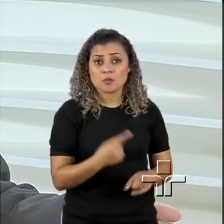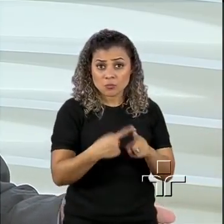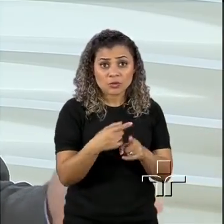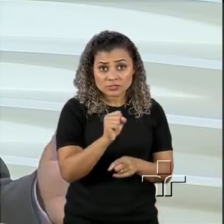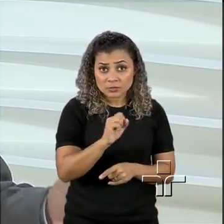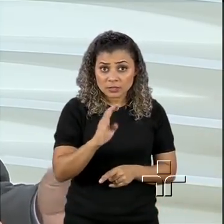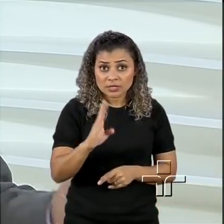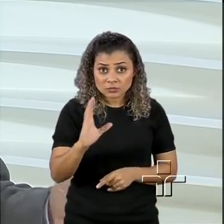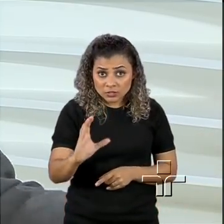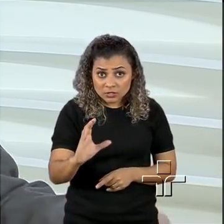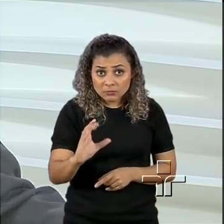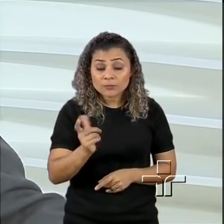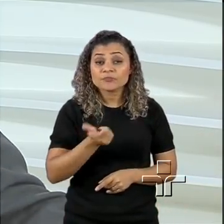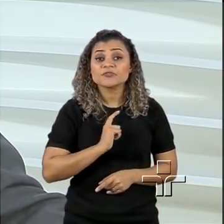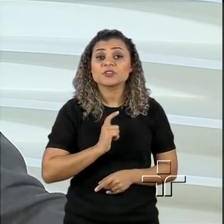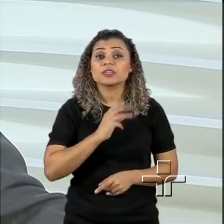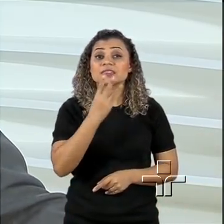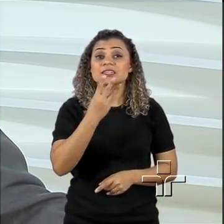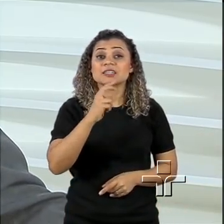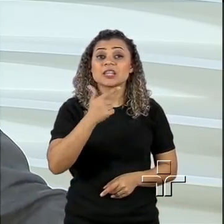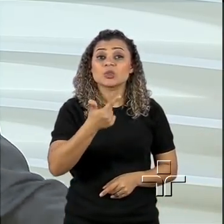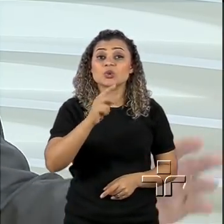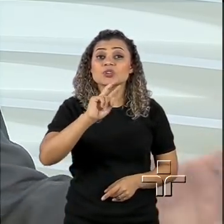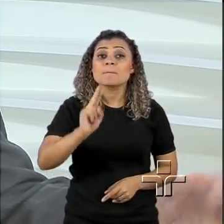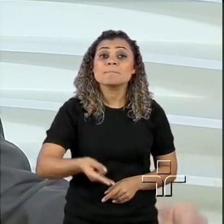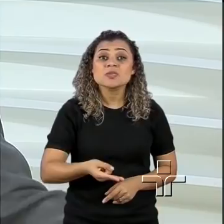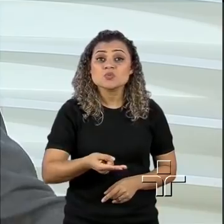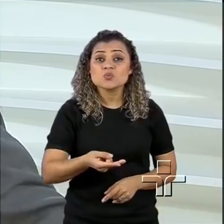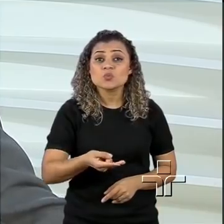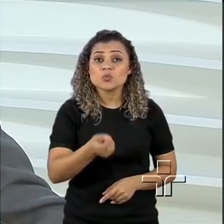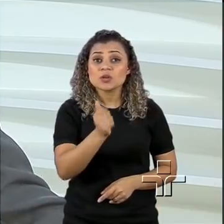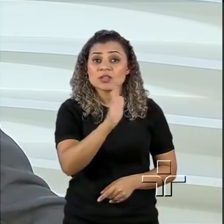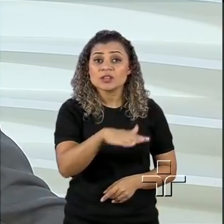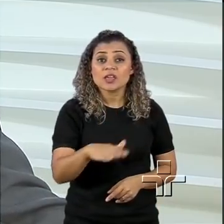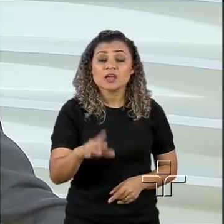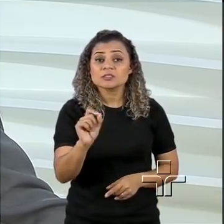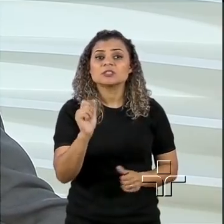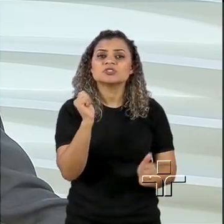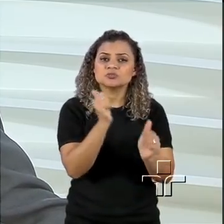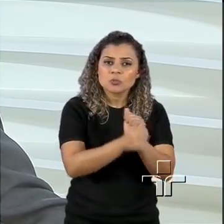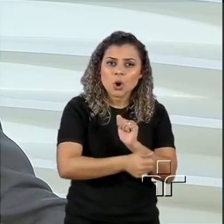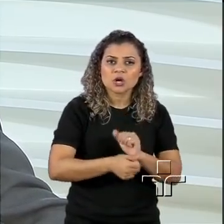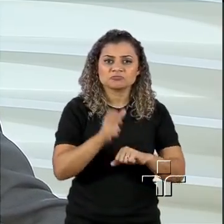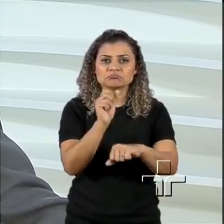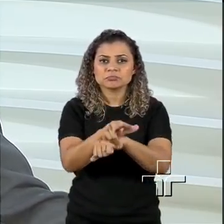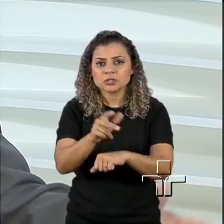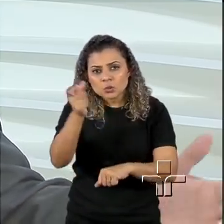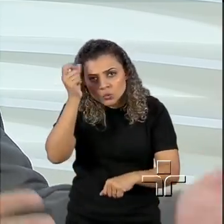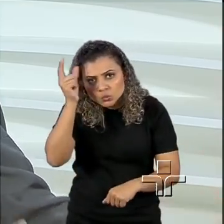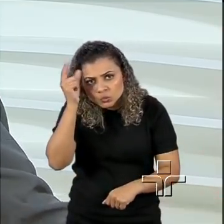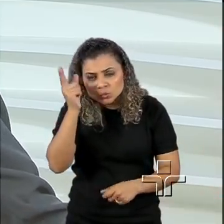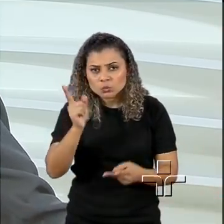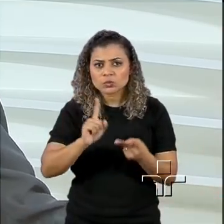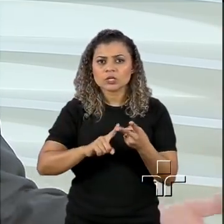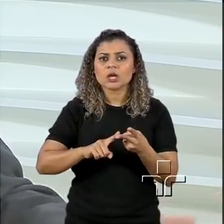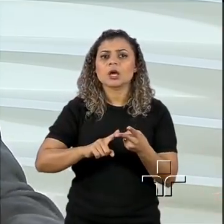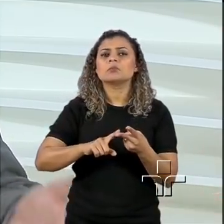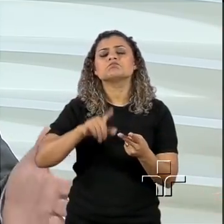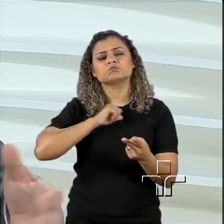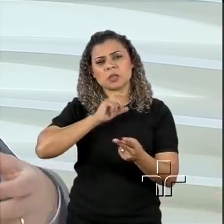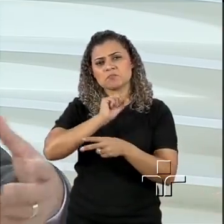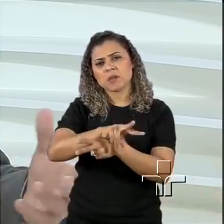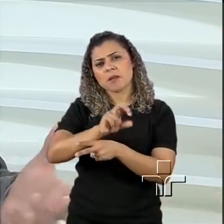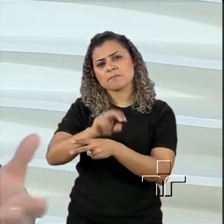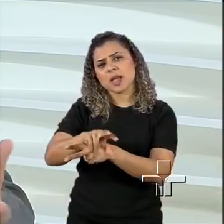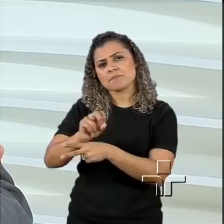eu tinha 32 mil meninos e meninas fazendo contraturno escolar, ou esporte, ou cultura, ou ele vai